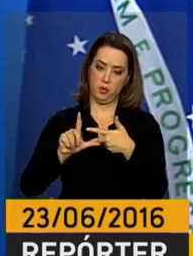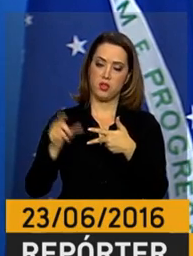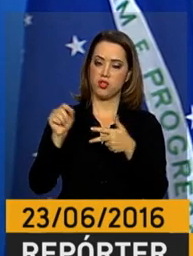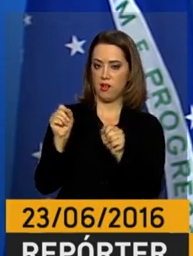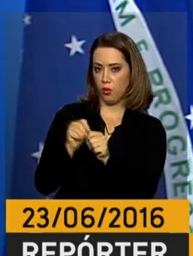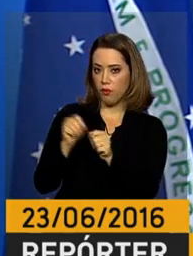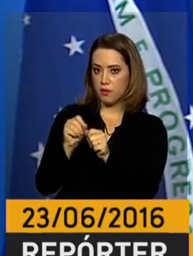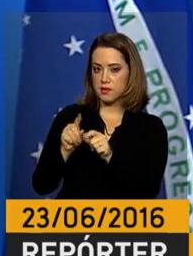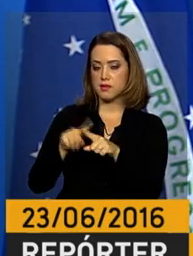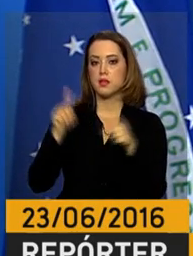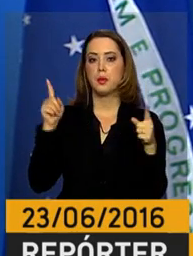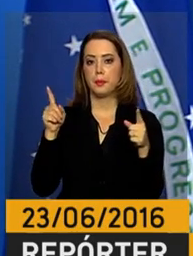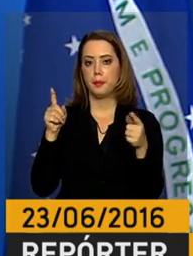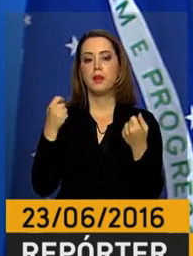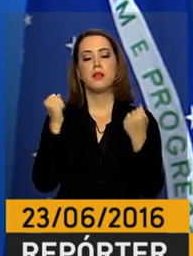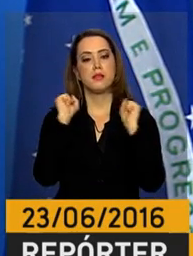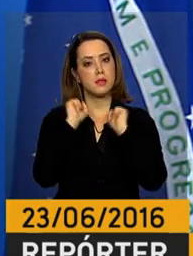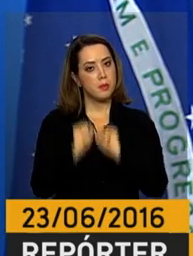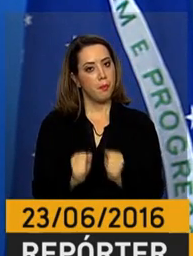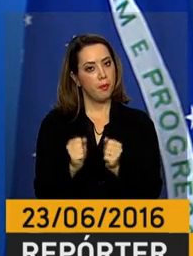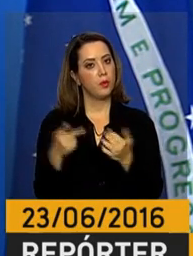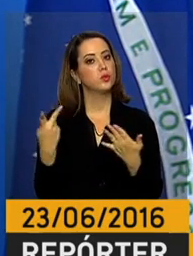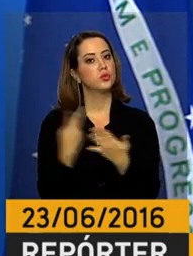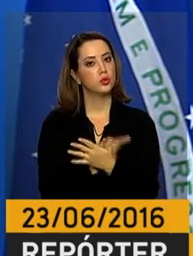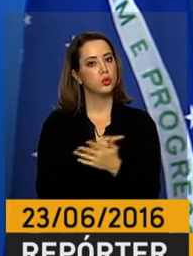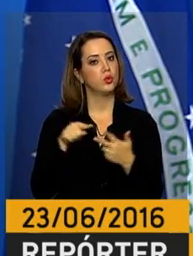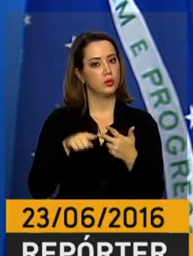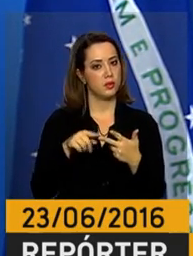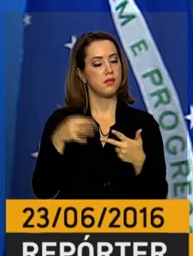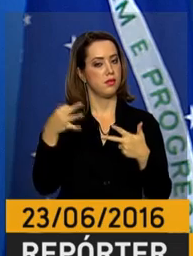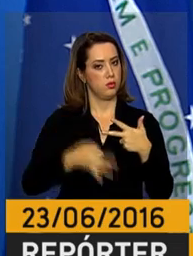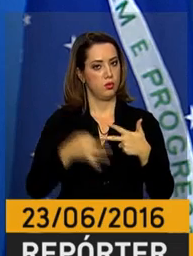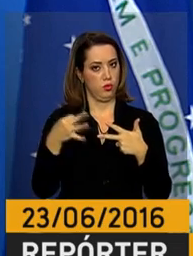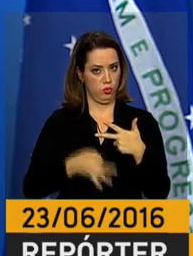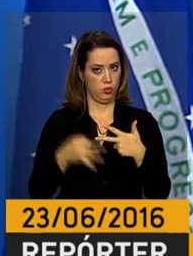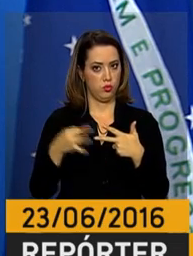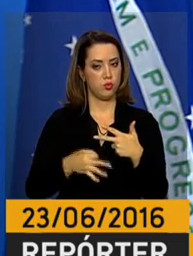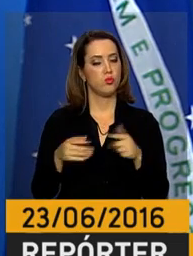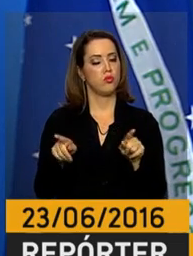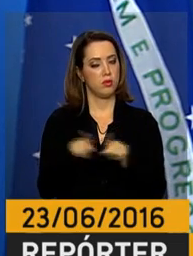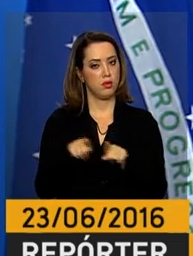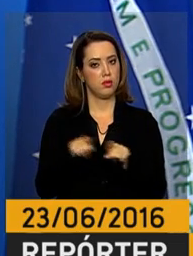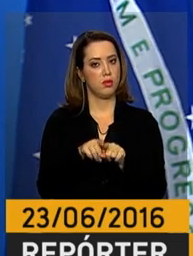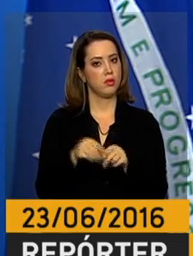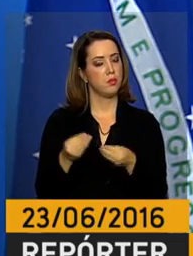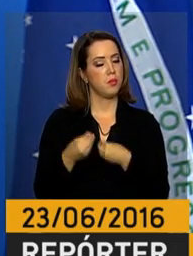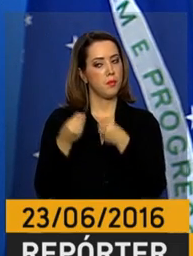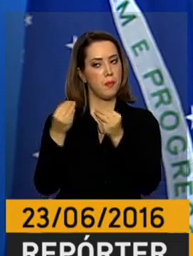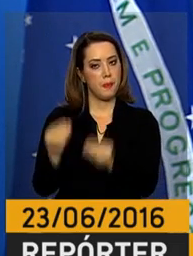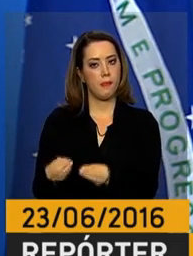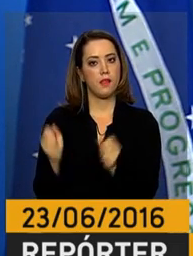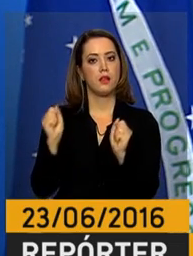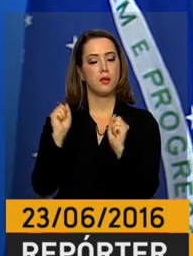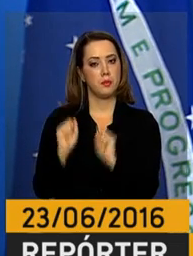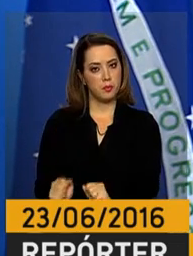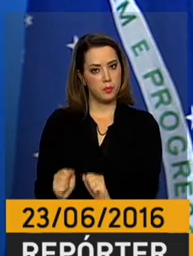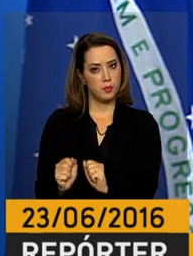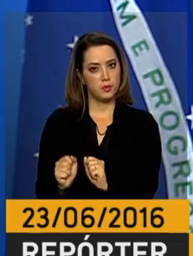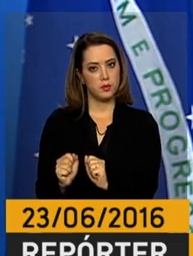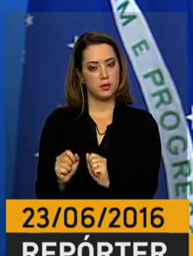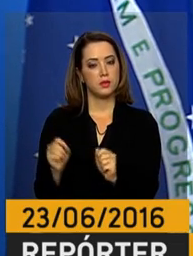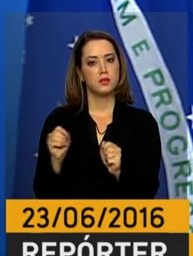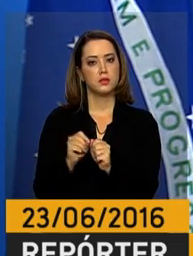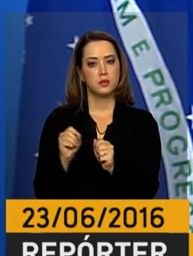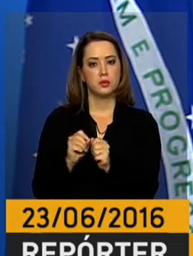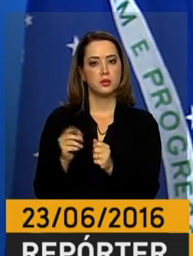quando necessário pode e deve ir mais além para também garantir o exercício e às vezes até a